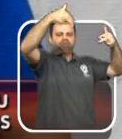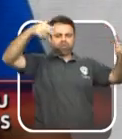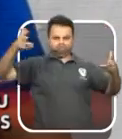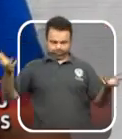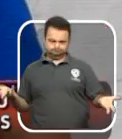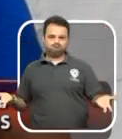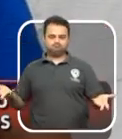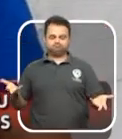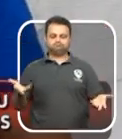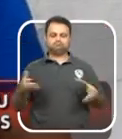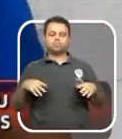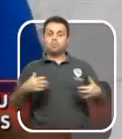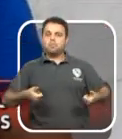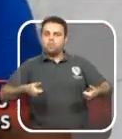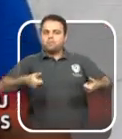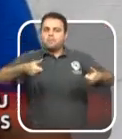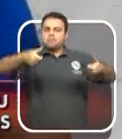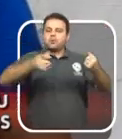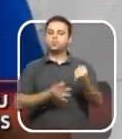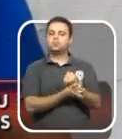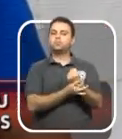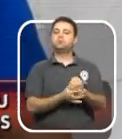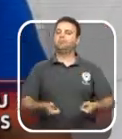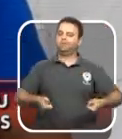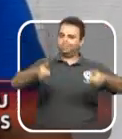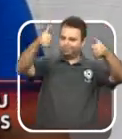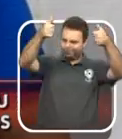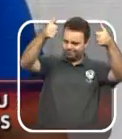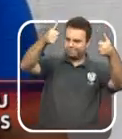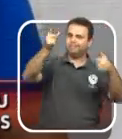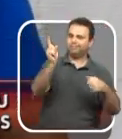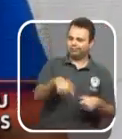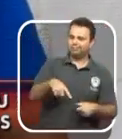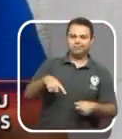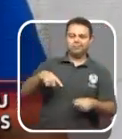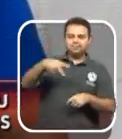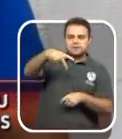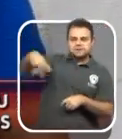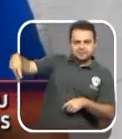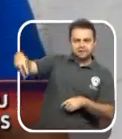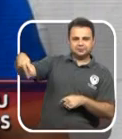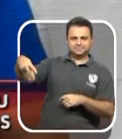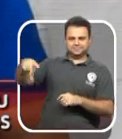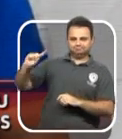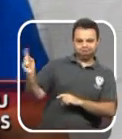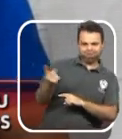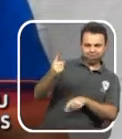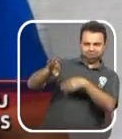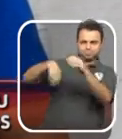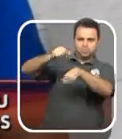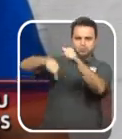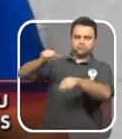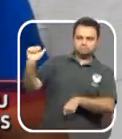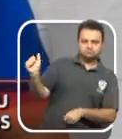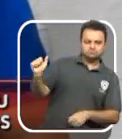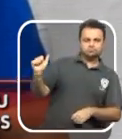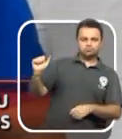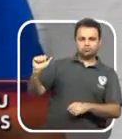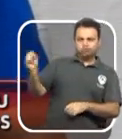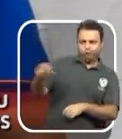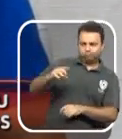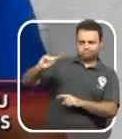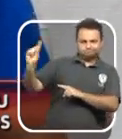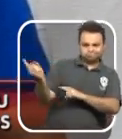internas de segurança, não só dos servidores também, dos assessores, mas também da população que circula aqui, na questão do combate a